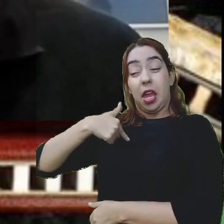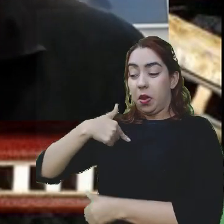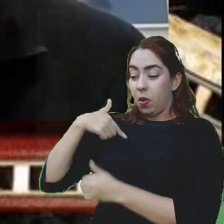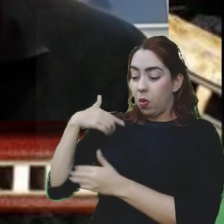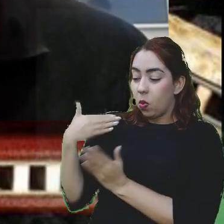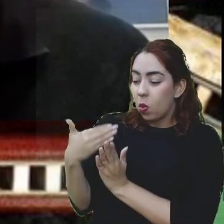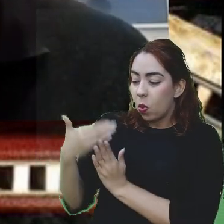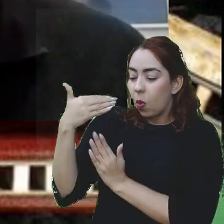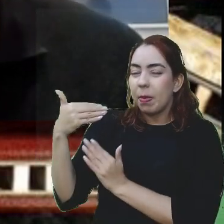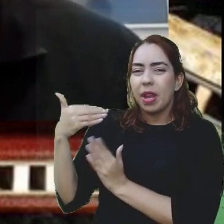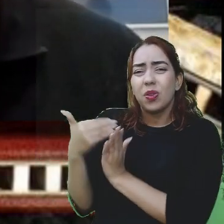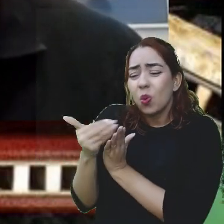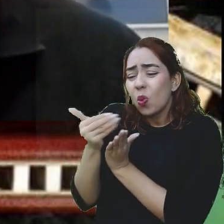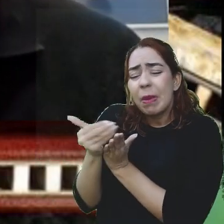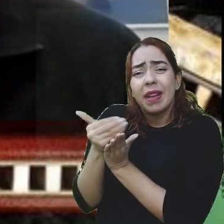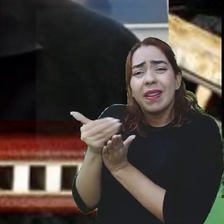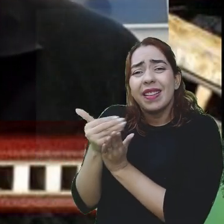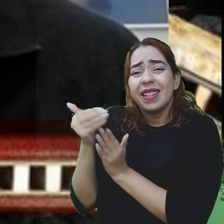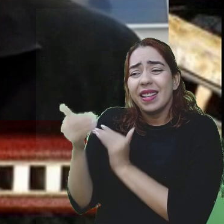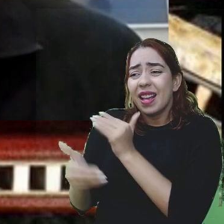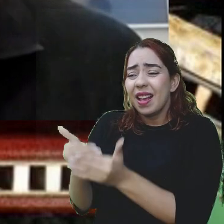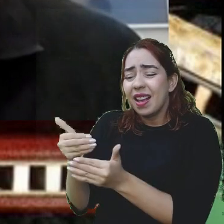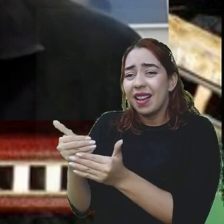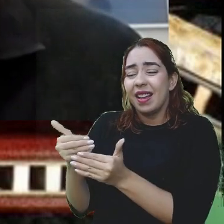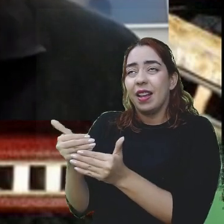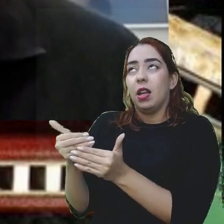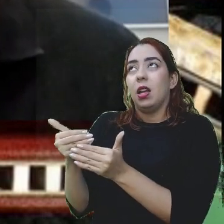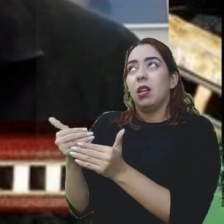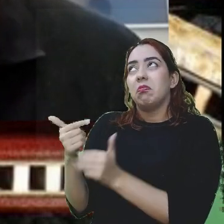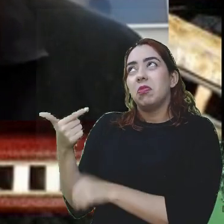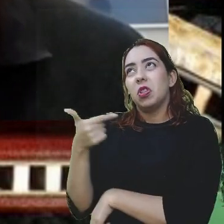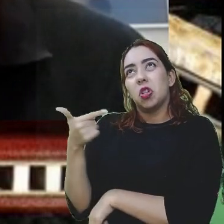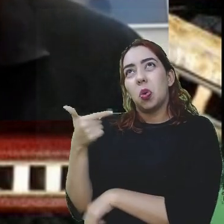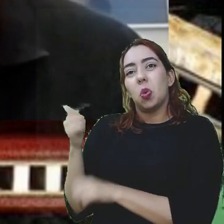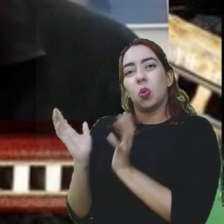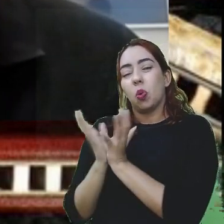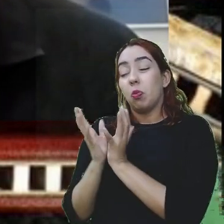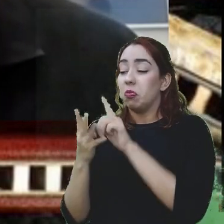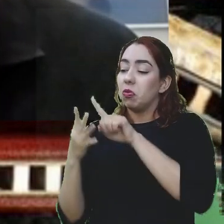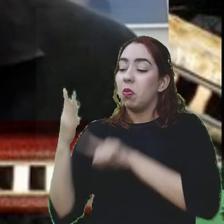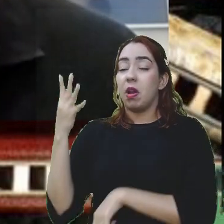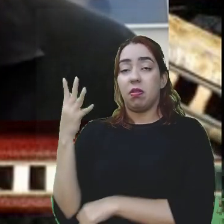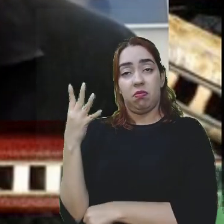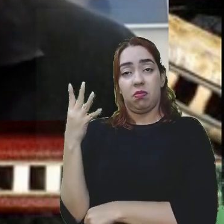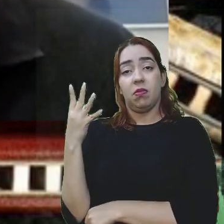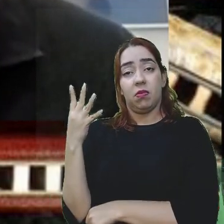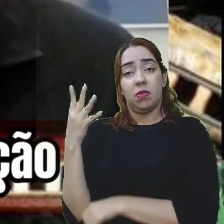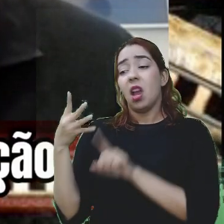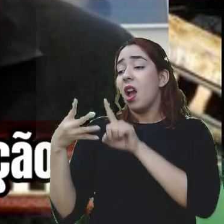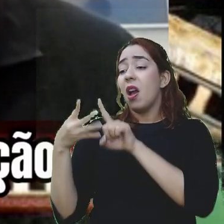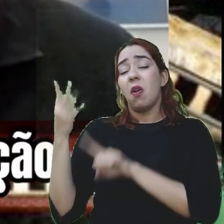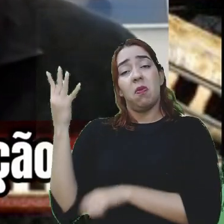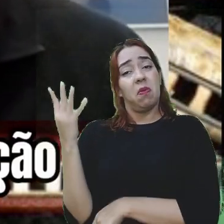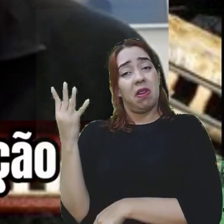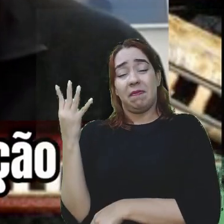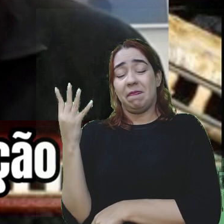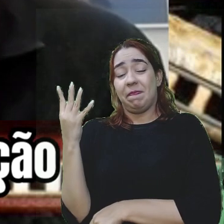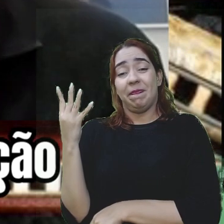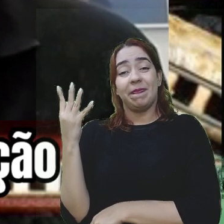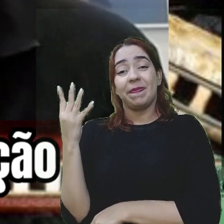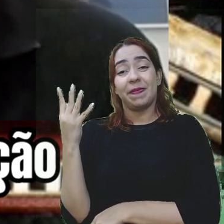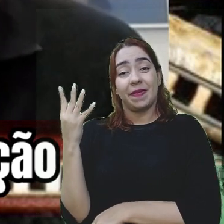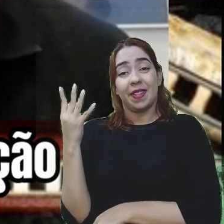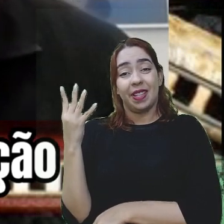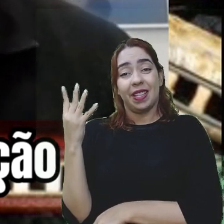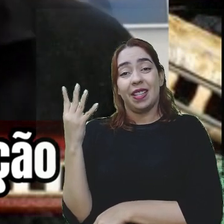Flávio Guimarães, numa segunda leva, éramos nós quatro, assim, com Eu digo